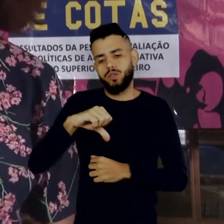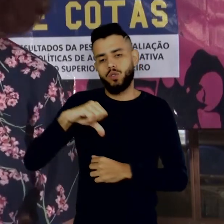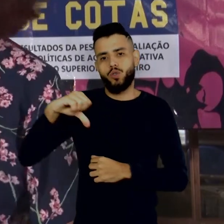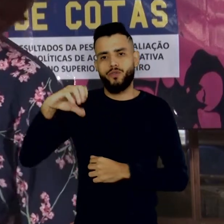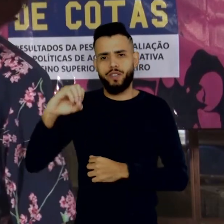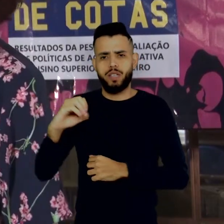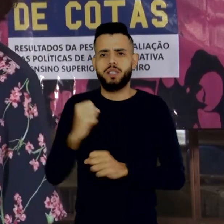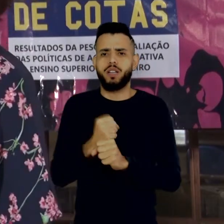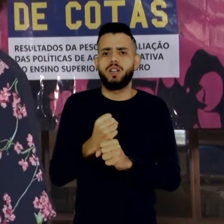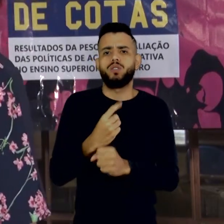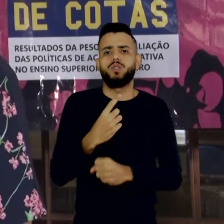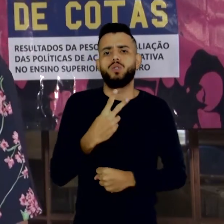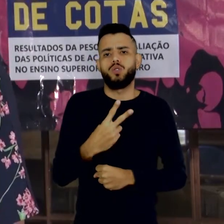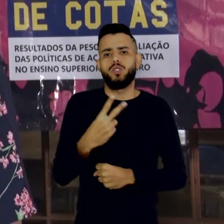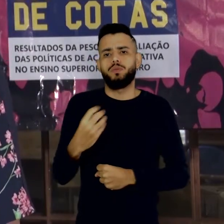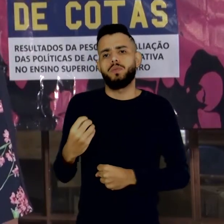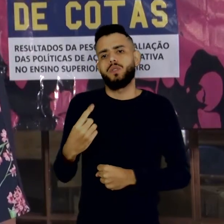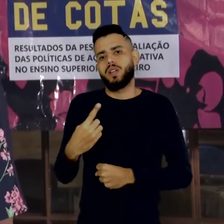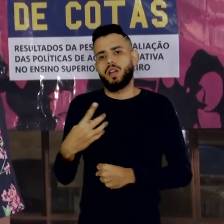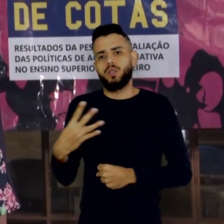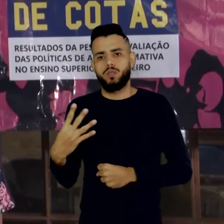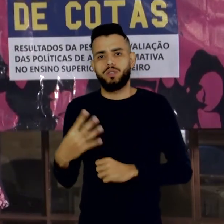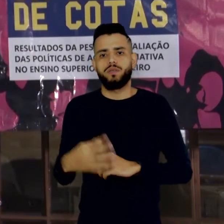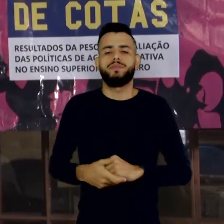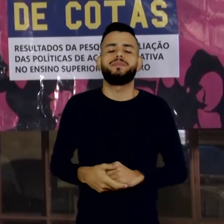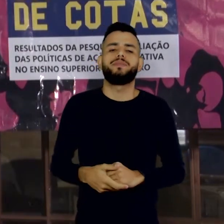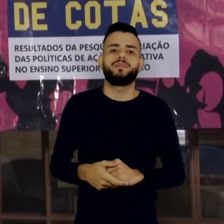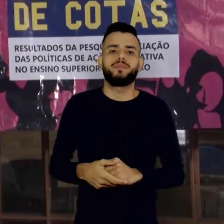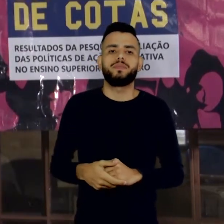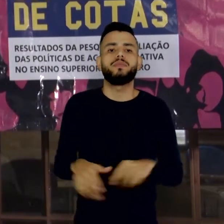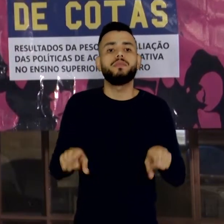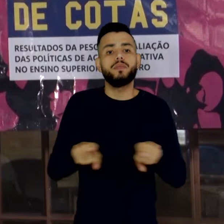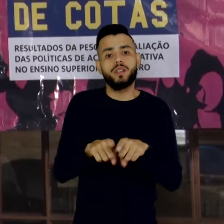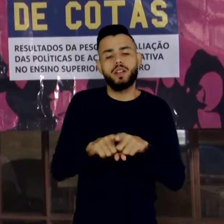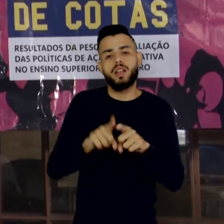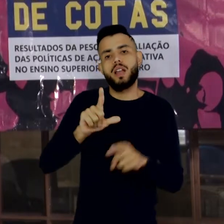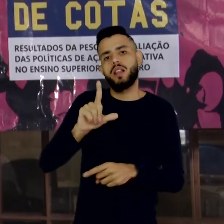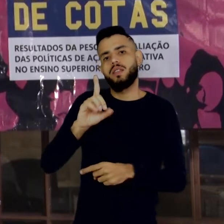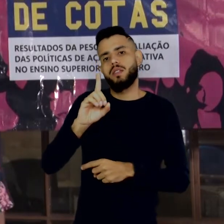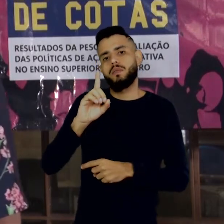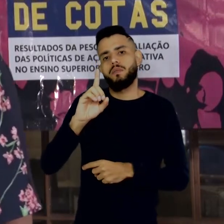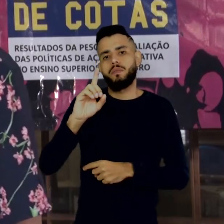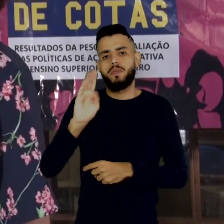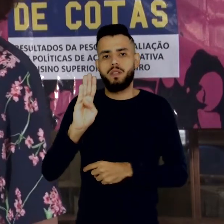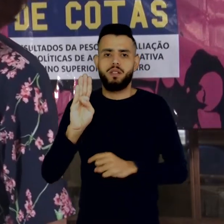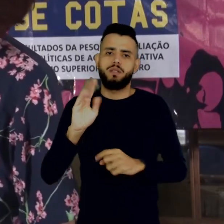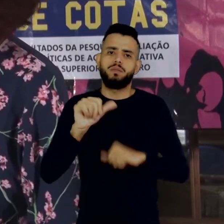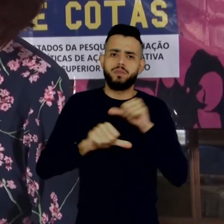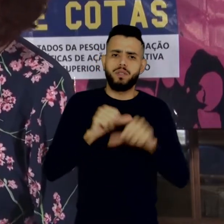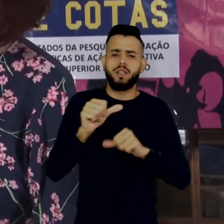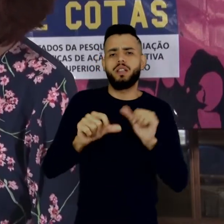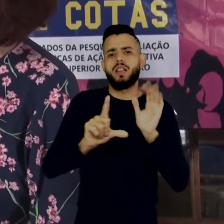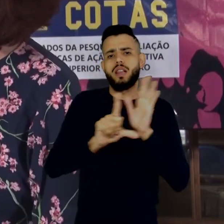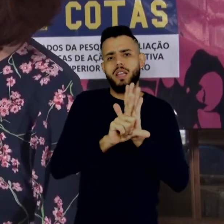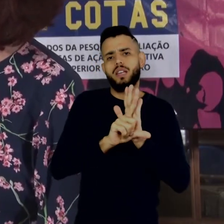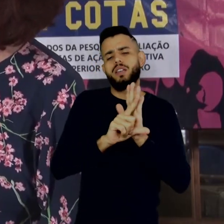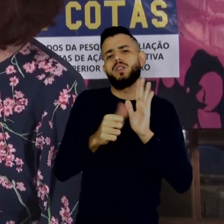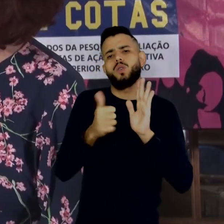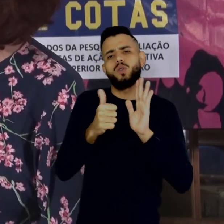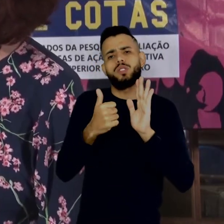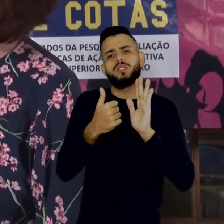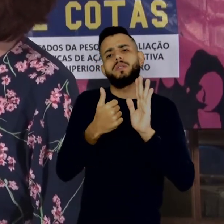12.990, de 2014. Implementar aqui a LDB, alterada pelas Leis 10.639 e